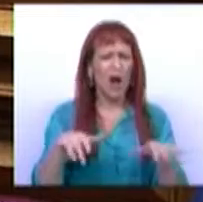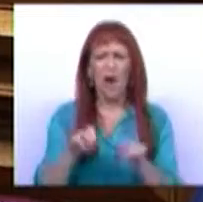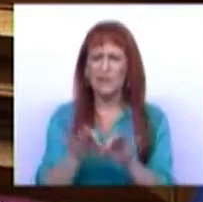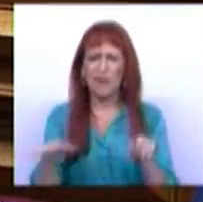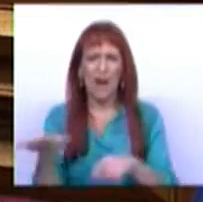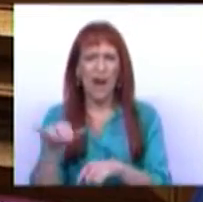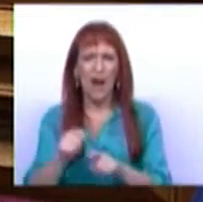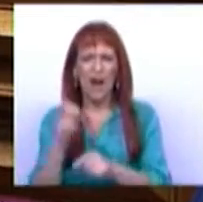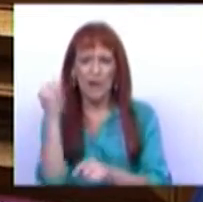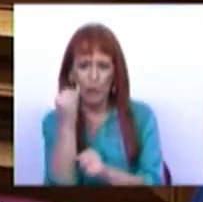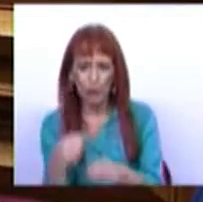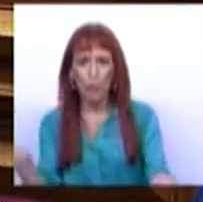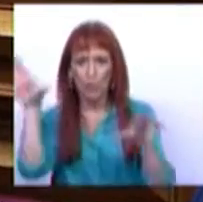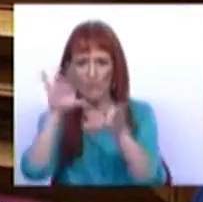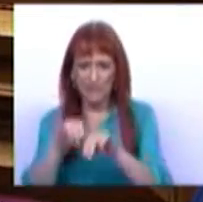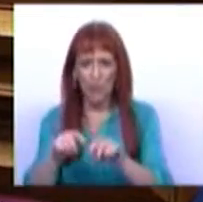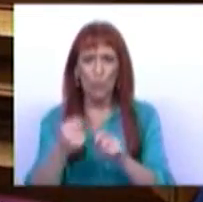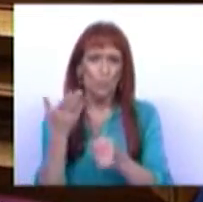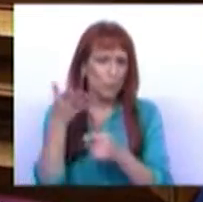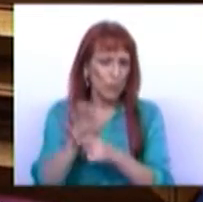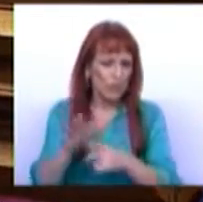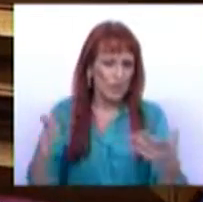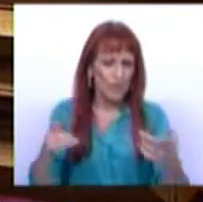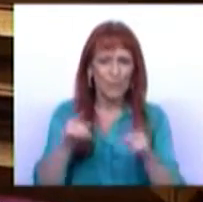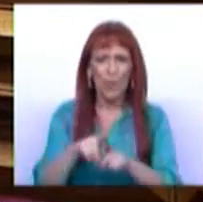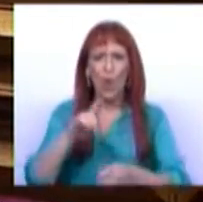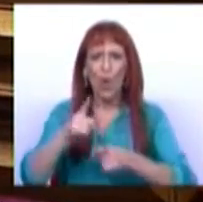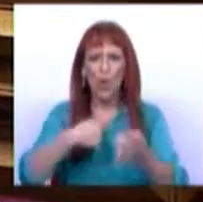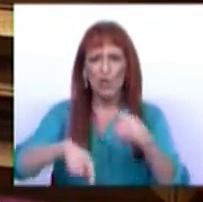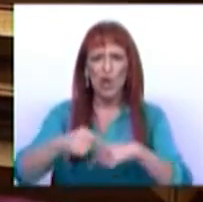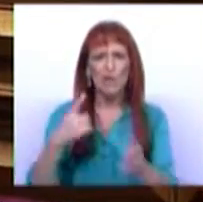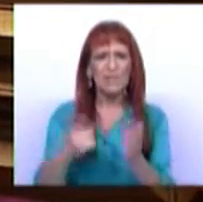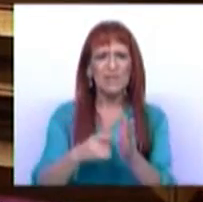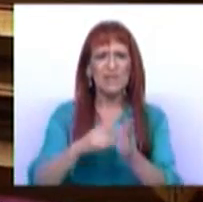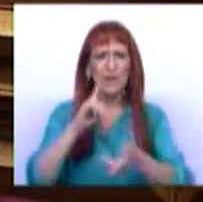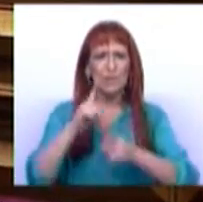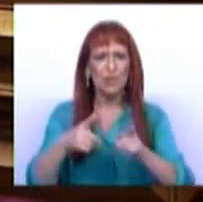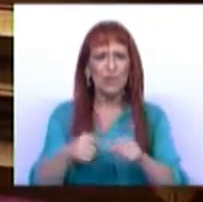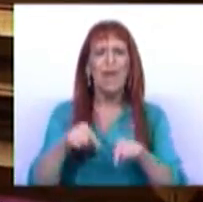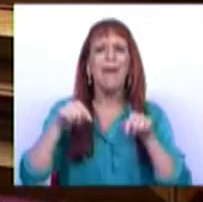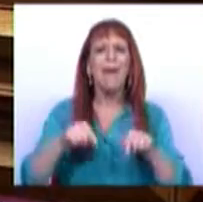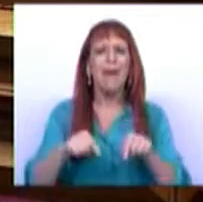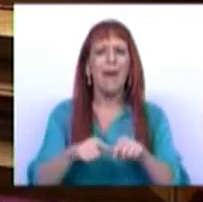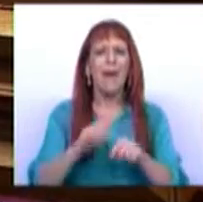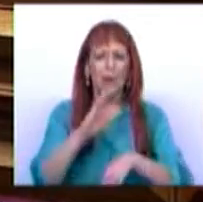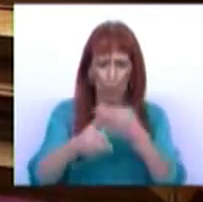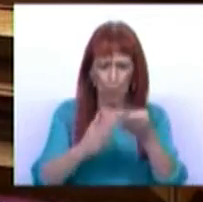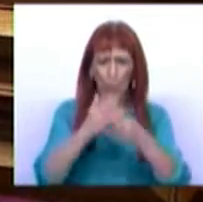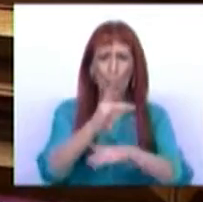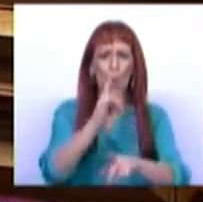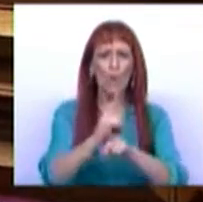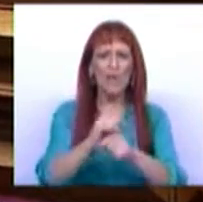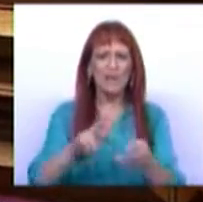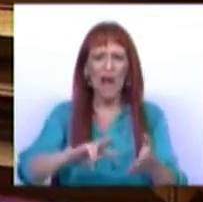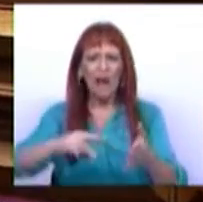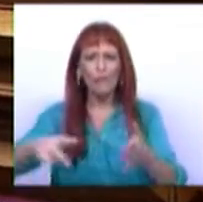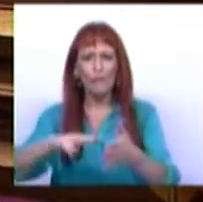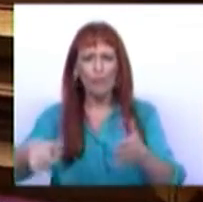como o domínio da inovação, por exemplo, em que aquilo que nós precisamos é mesmo de continuar a